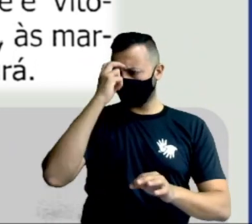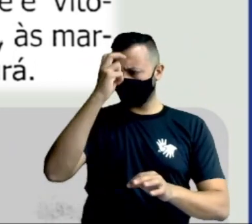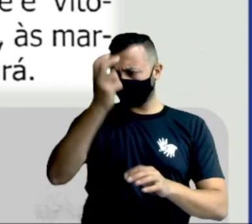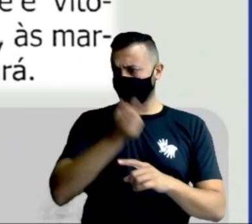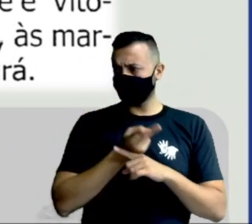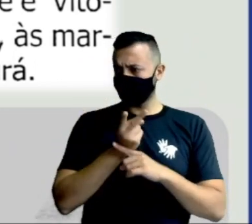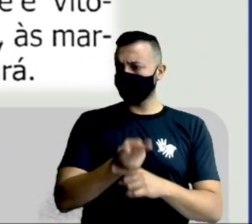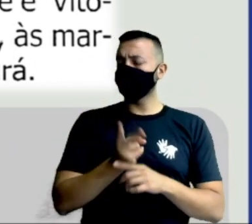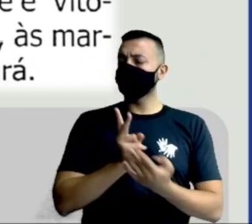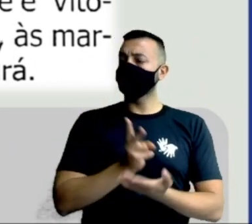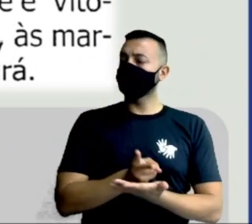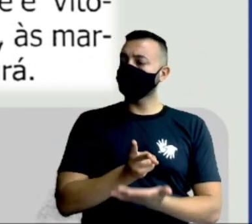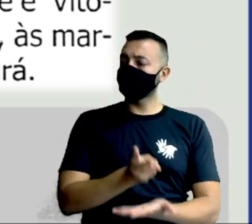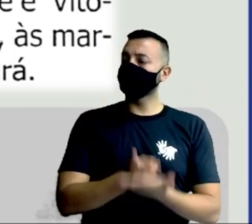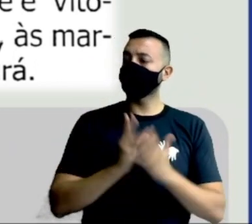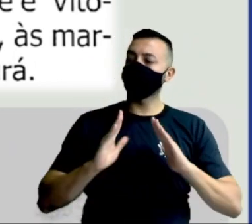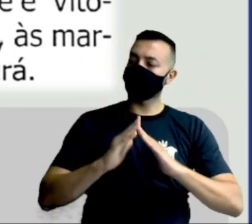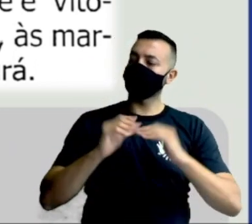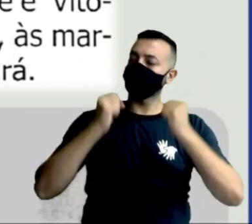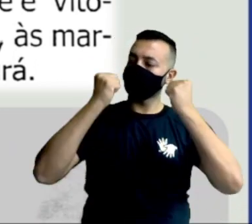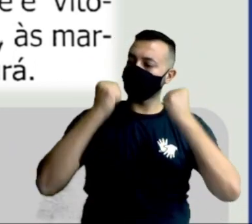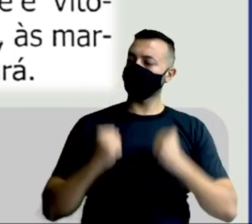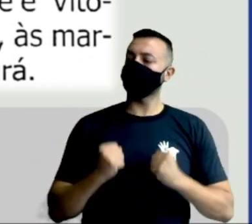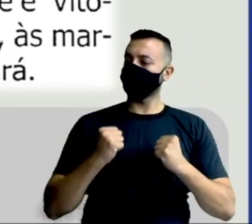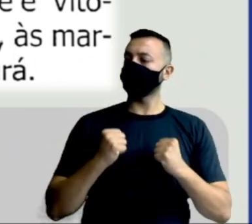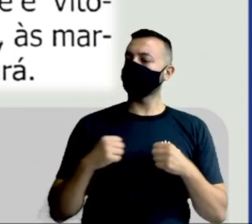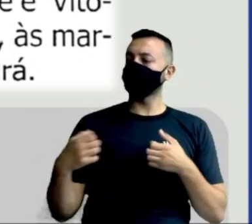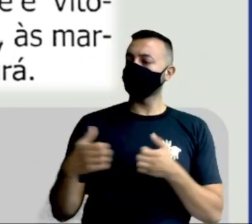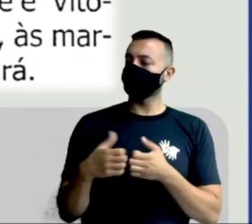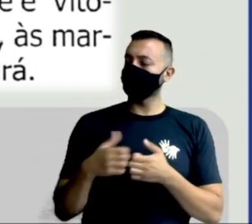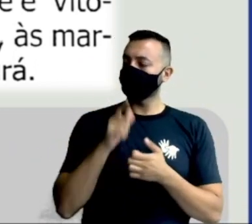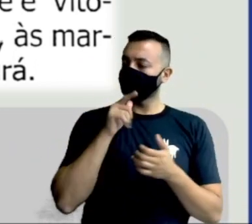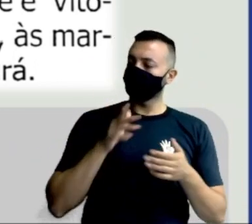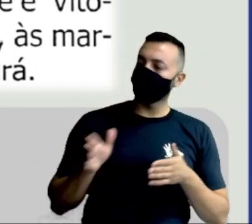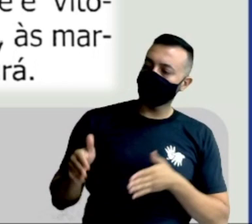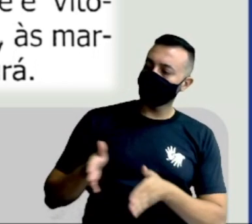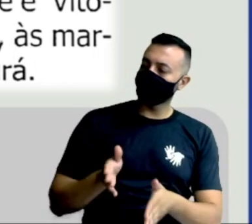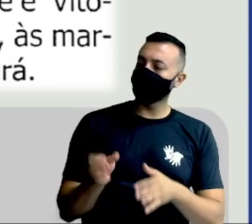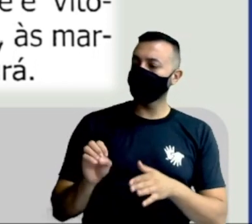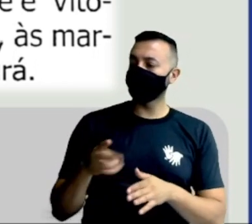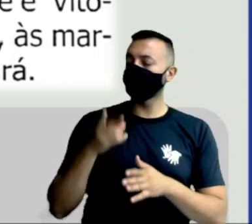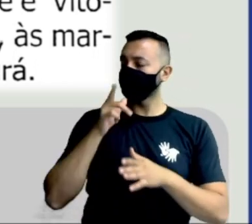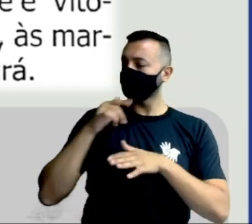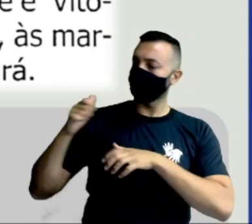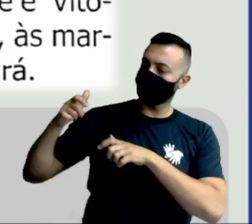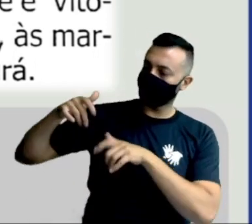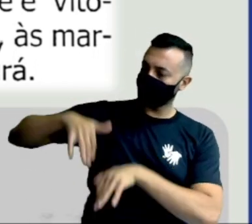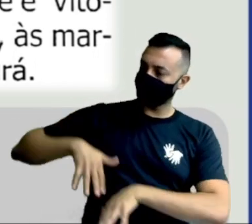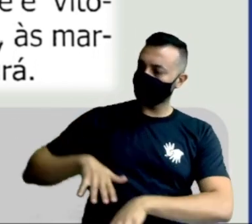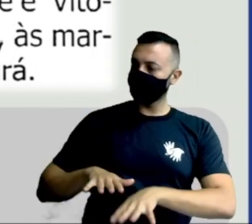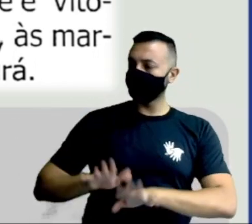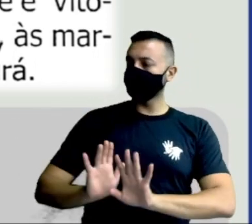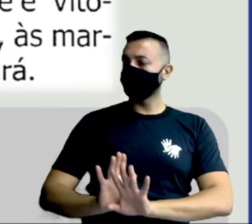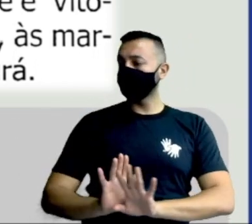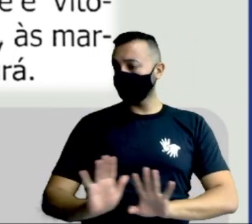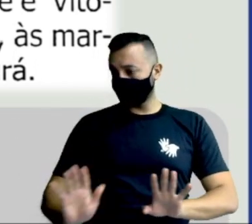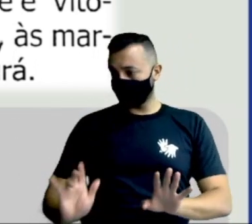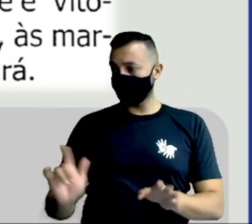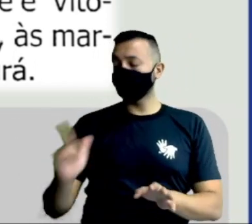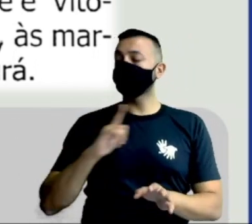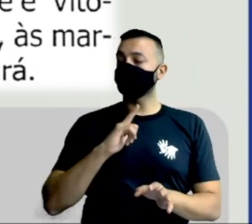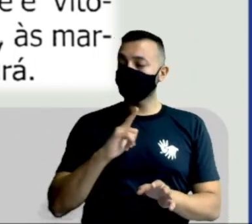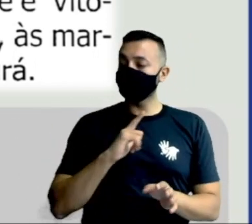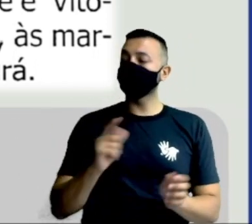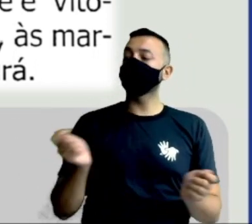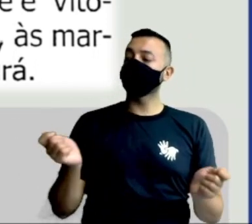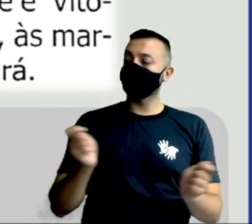Procuraram sempre edificar suas casas próximas aos rios ou às nascentes de água. Dessa maneira, tinham